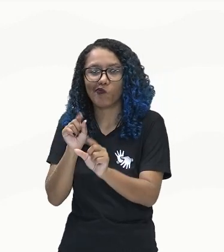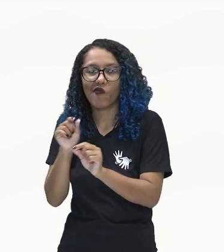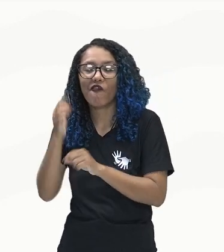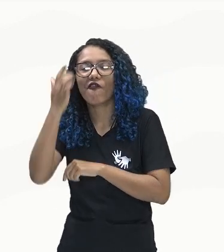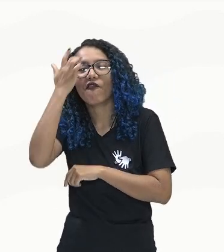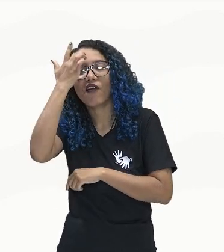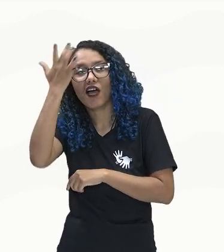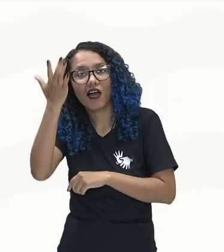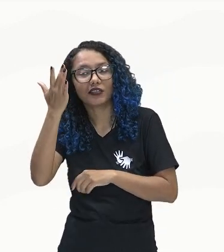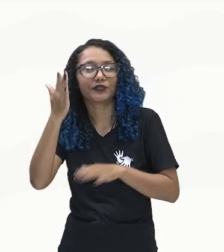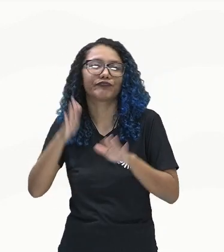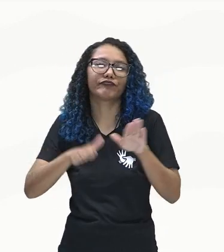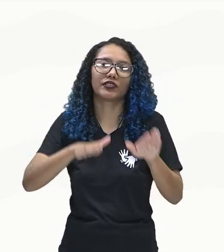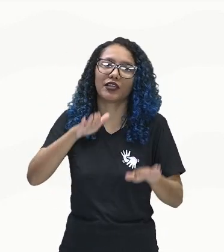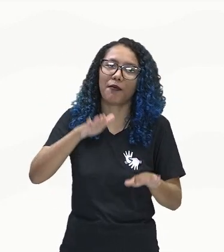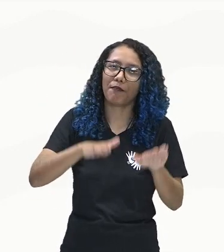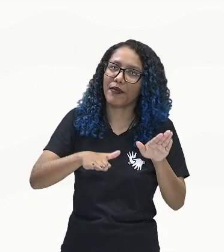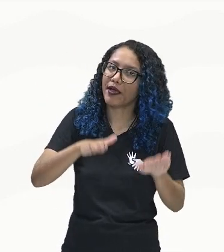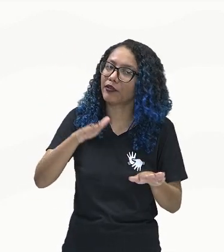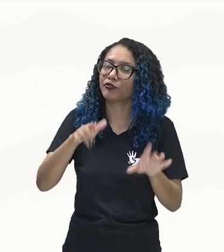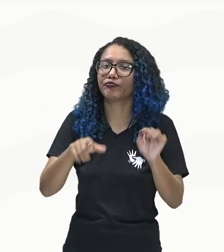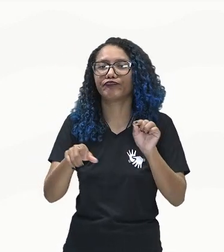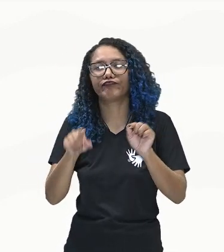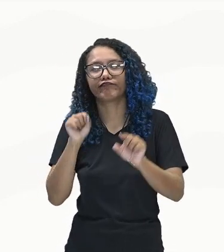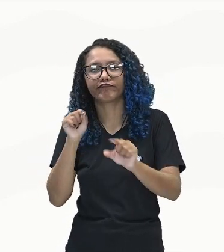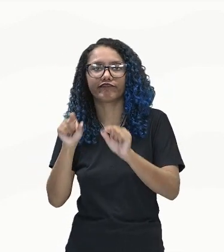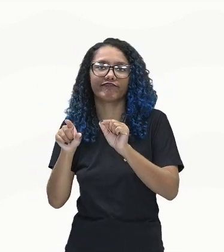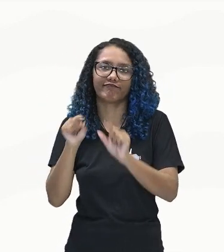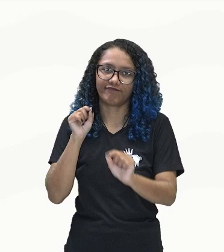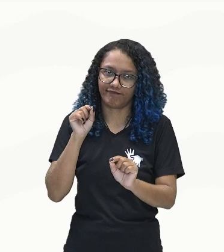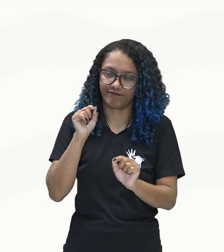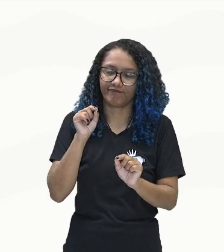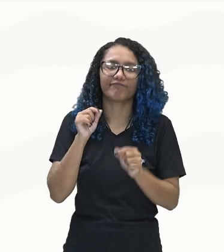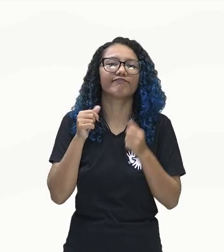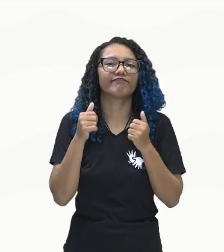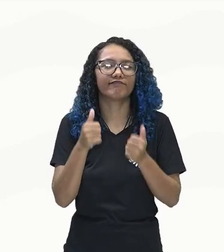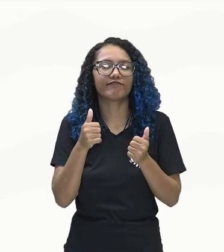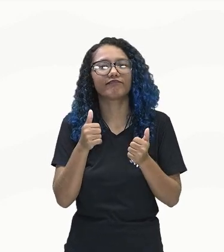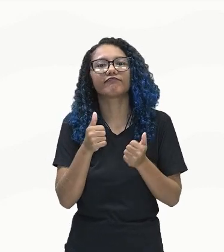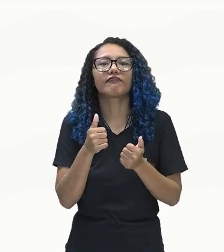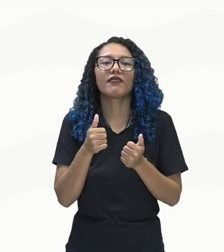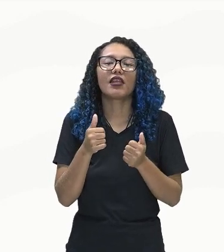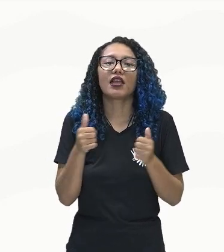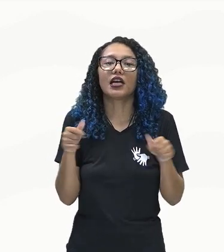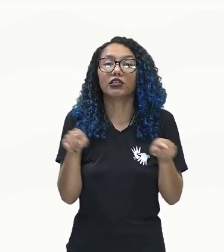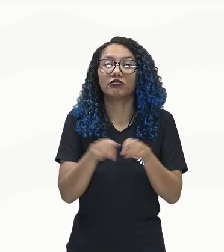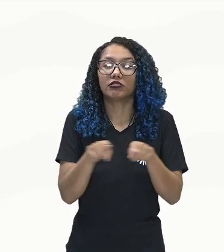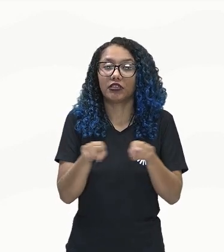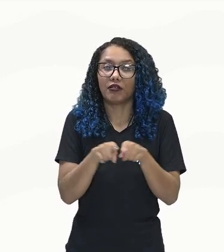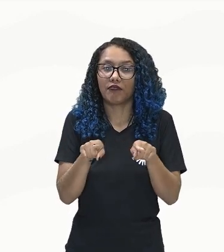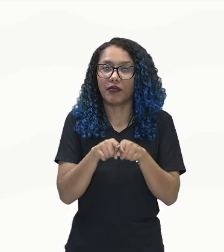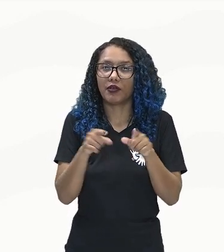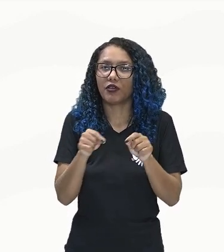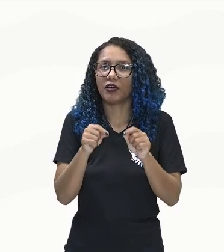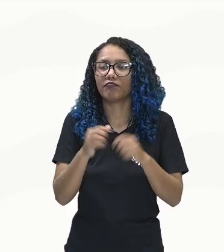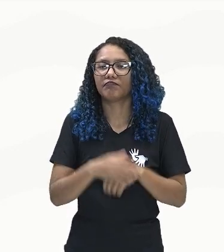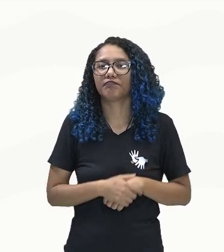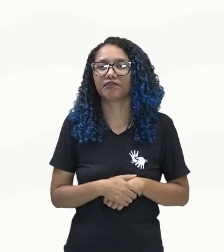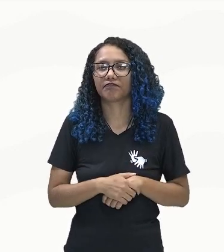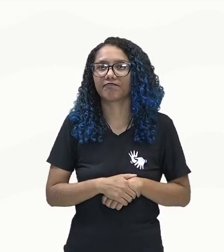e aí vai das escolhas, né, que a gente vai tendo ao longo da vida. Ele nos enche de sonhos e